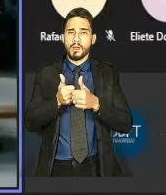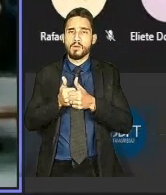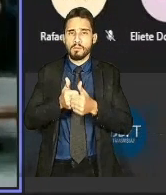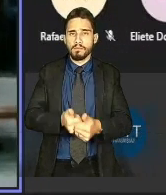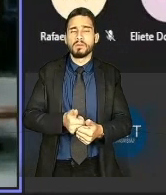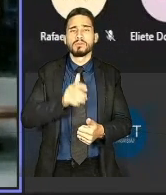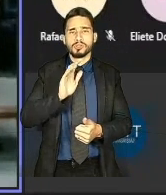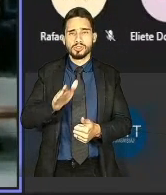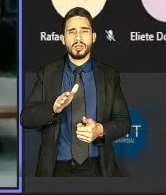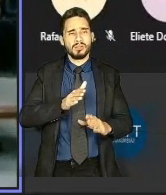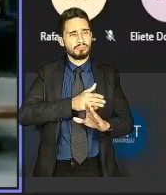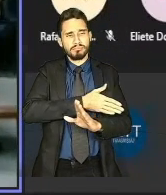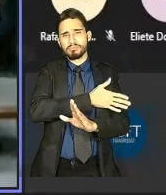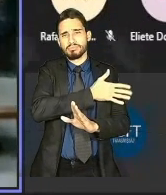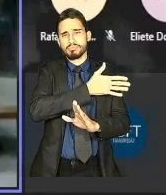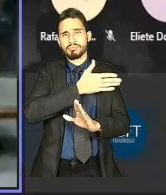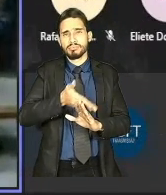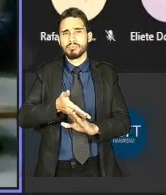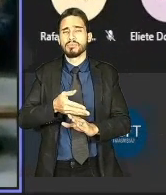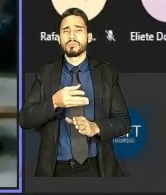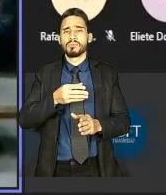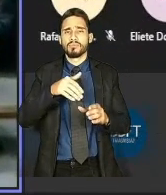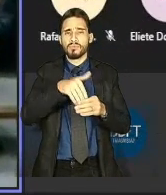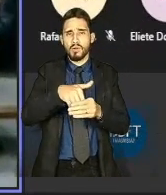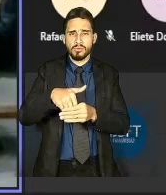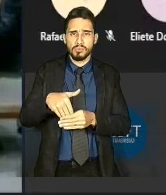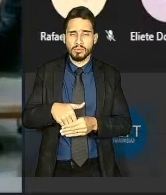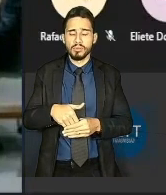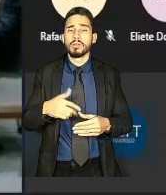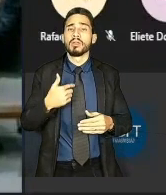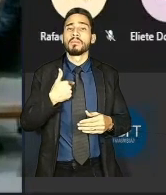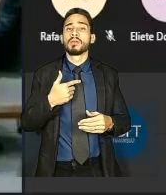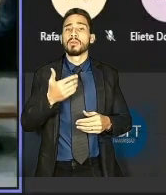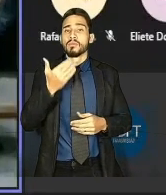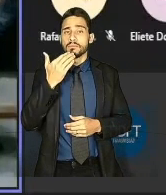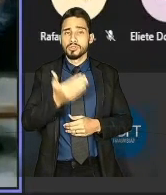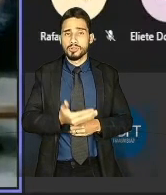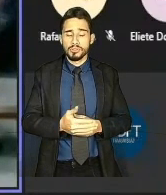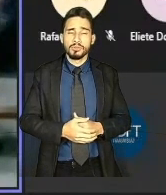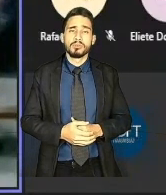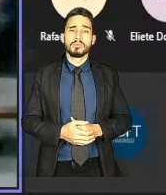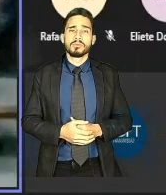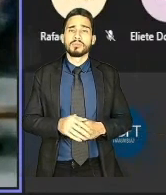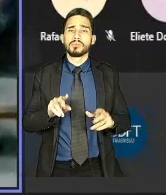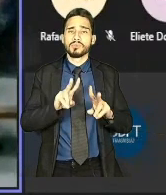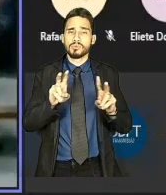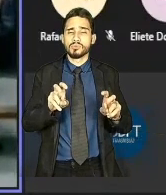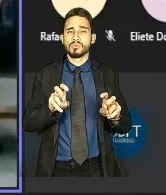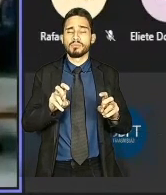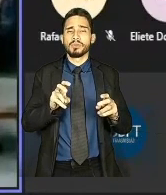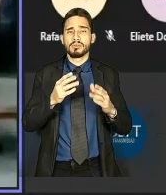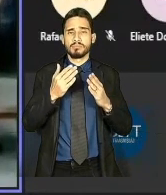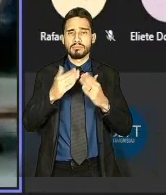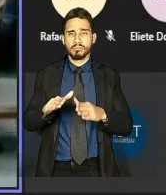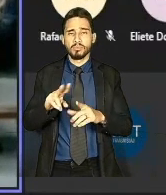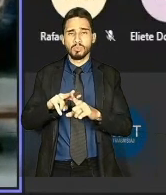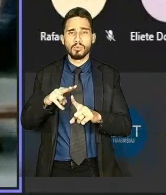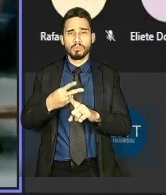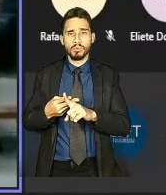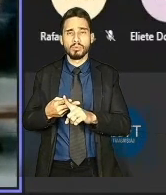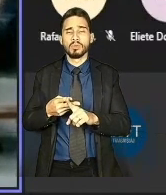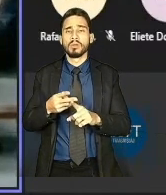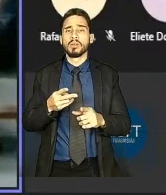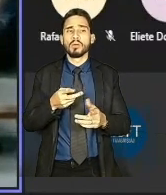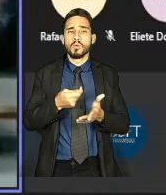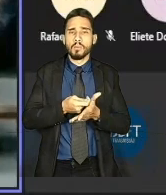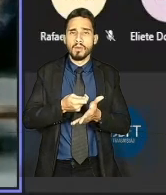na quase integralidade o douto voto da eminente relatora, mas vou pedir vênia aqui quanto à restituição em dobro das